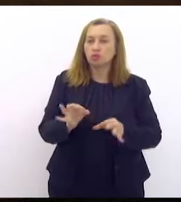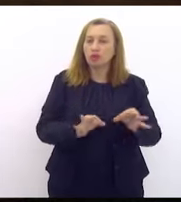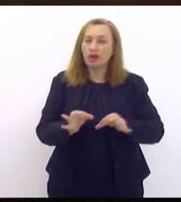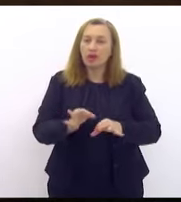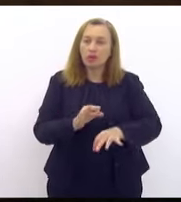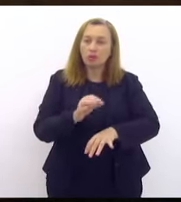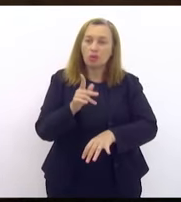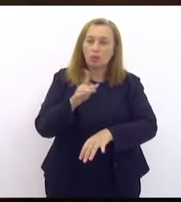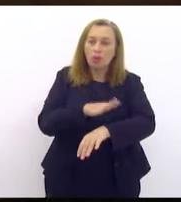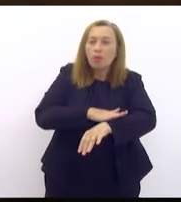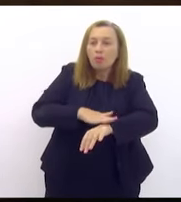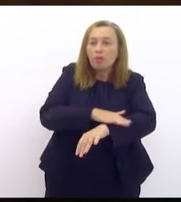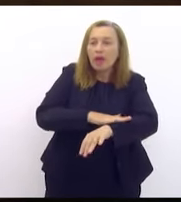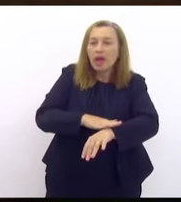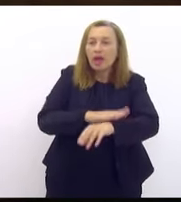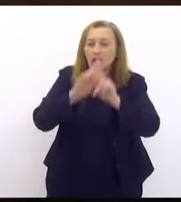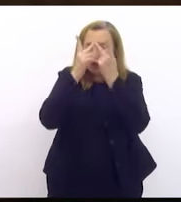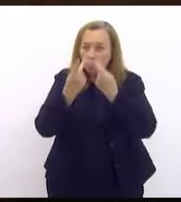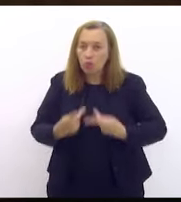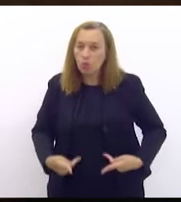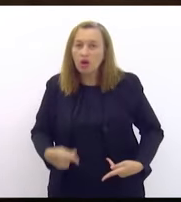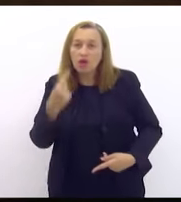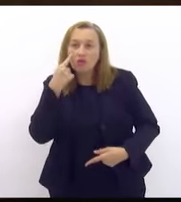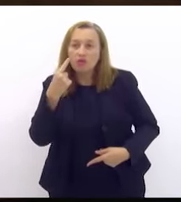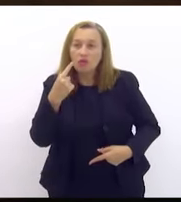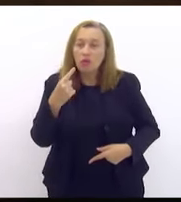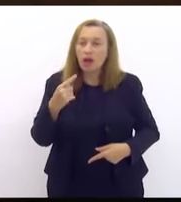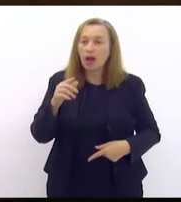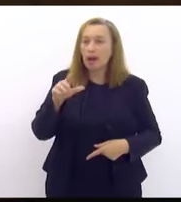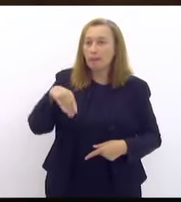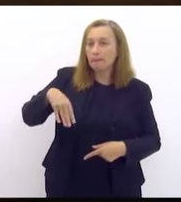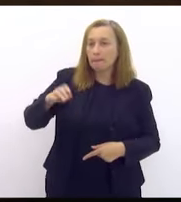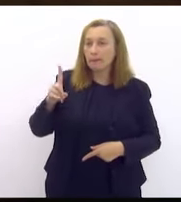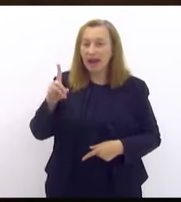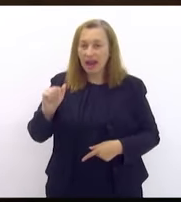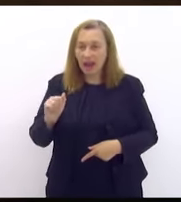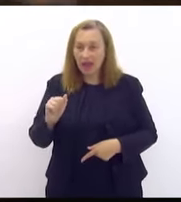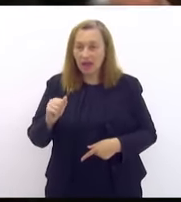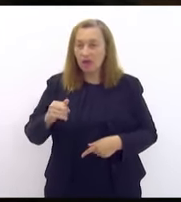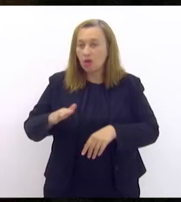que a Vossa Excelência viu as malas feitas com pele de judeus.